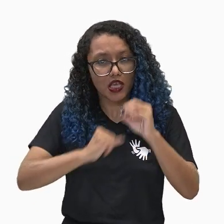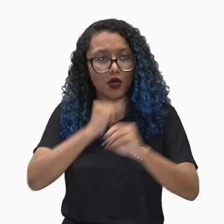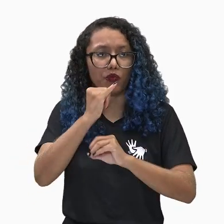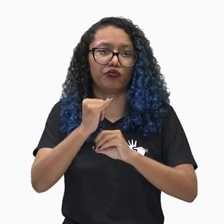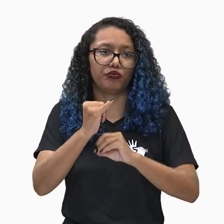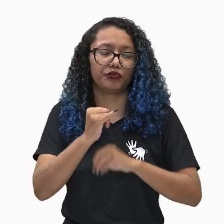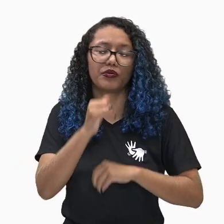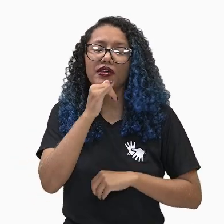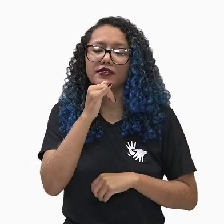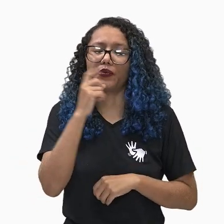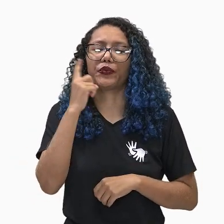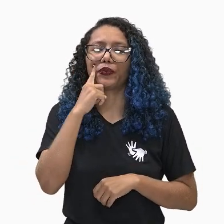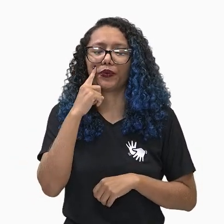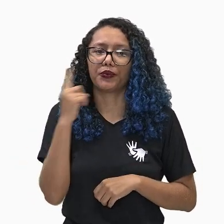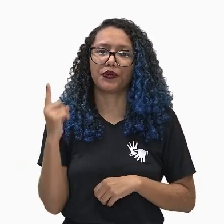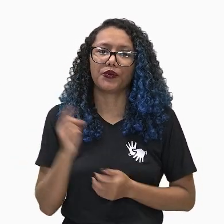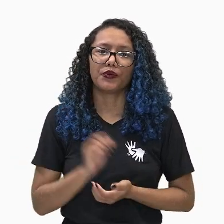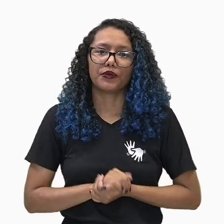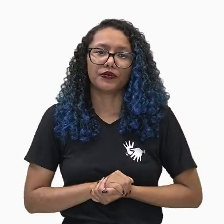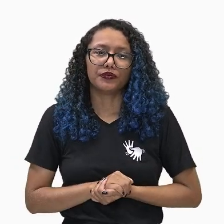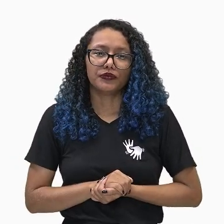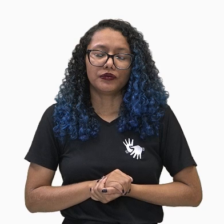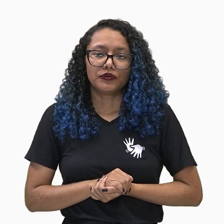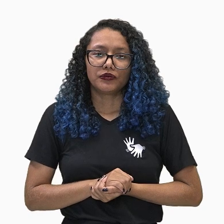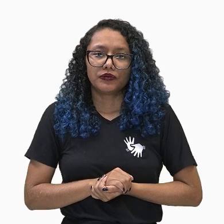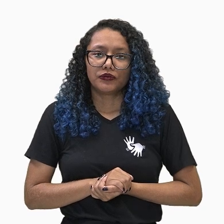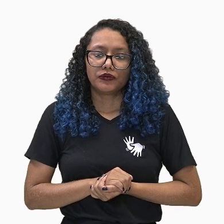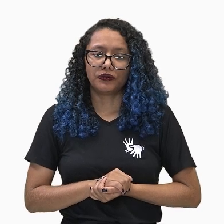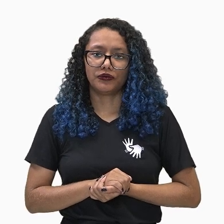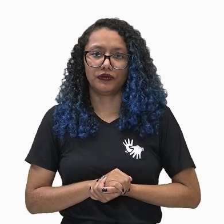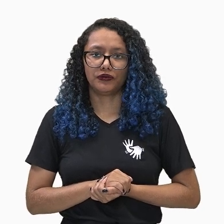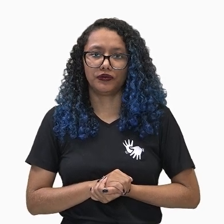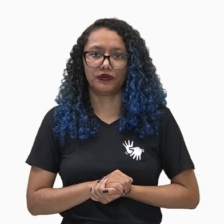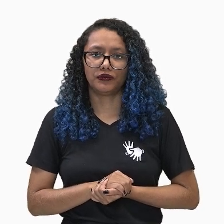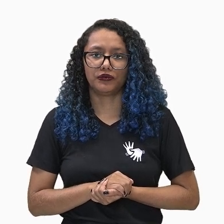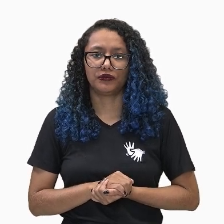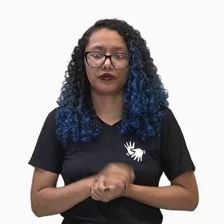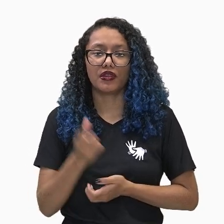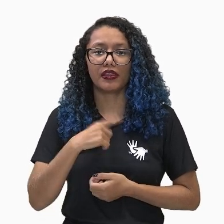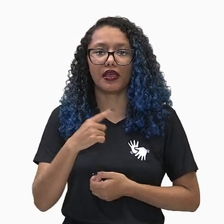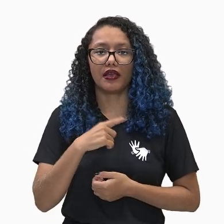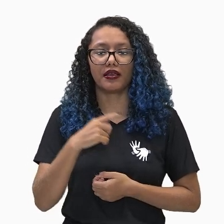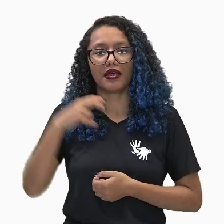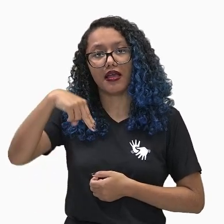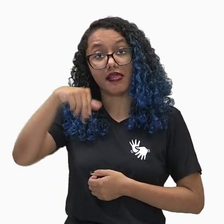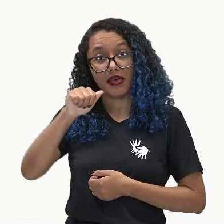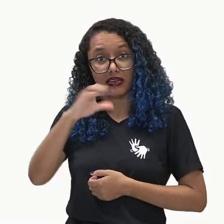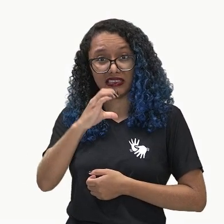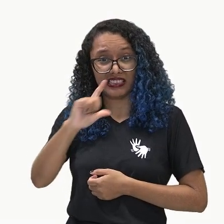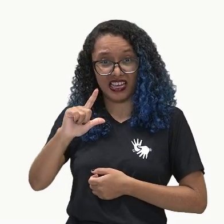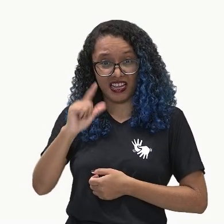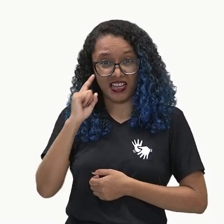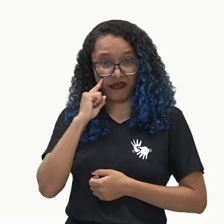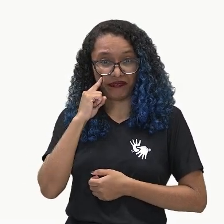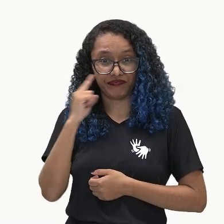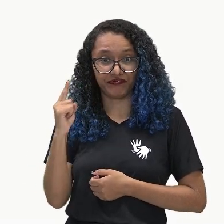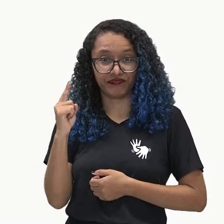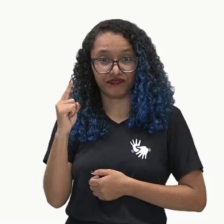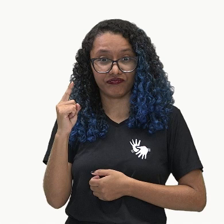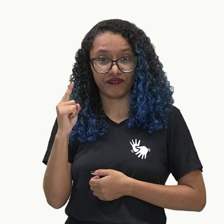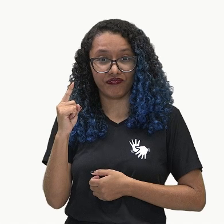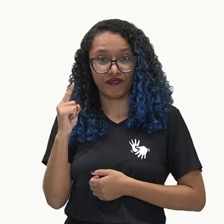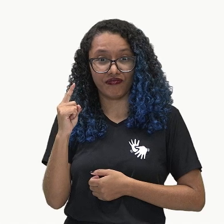exemplo. Vejam no centro os compostos NaCl cercado